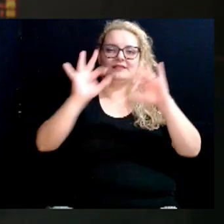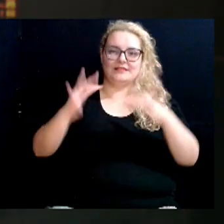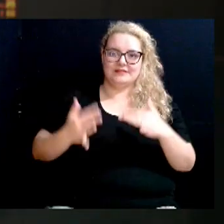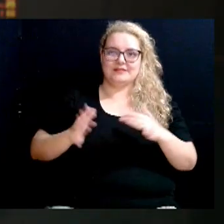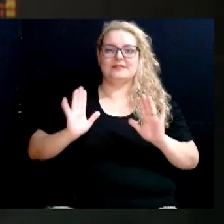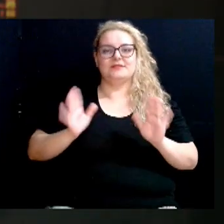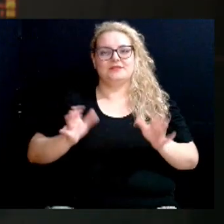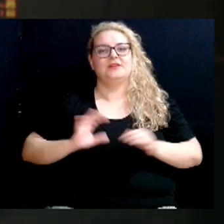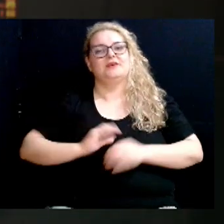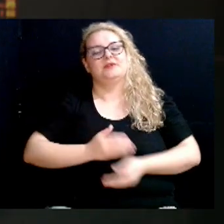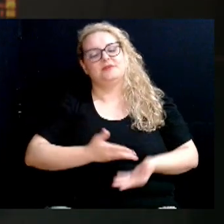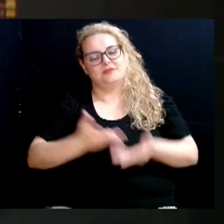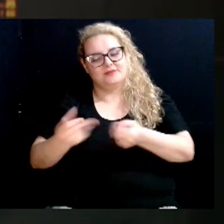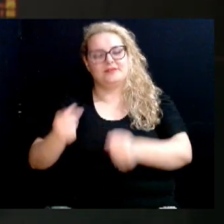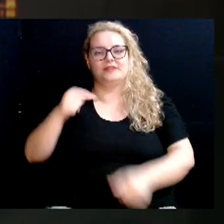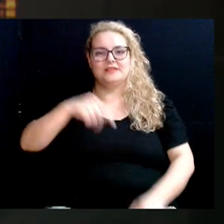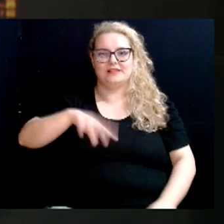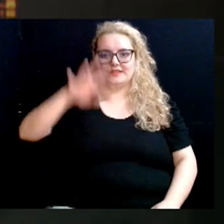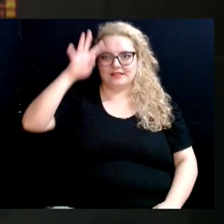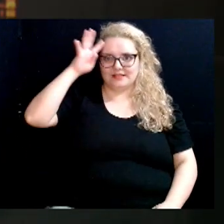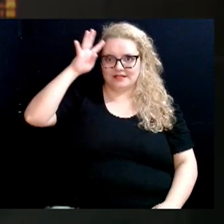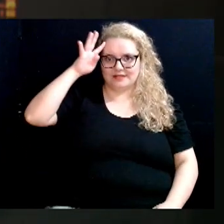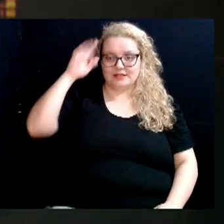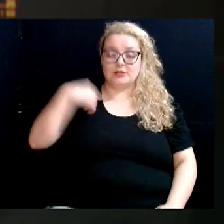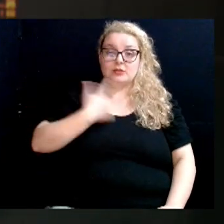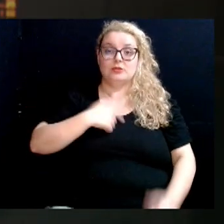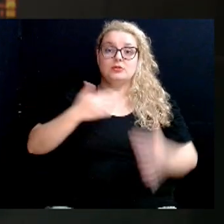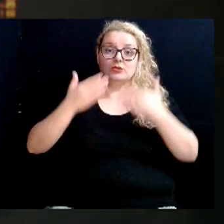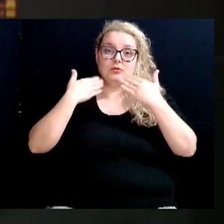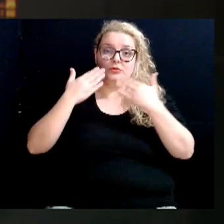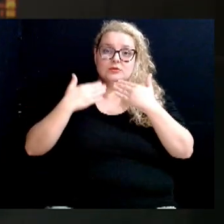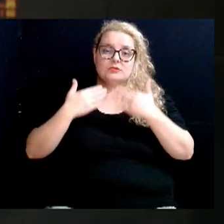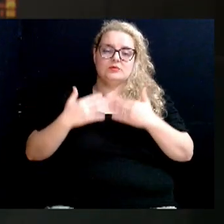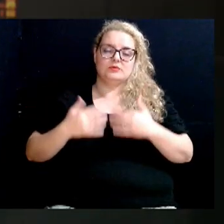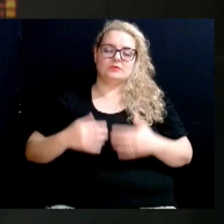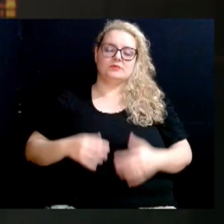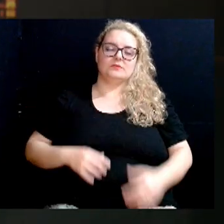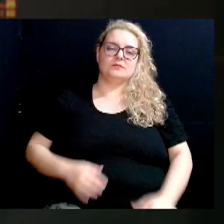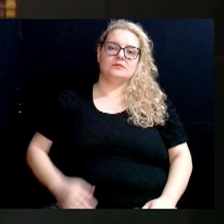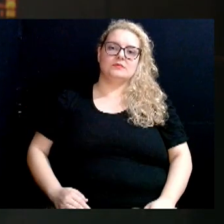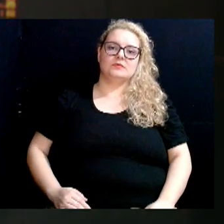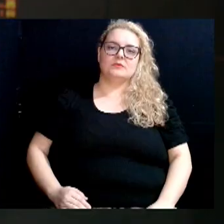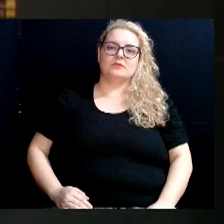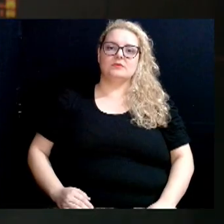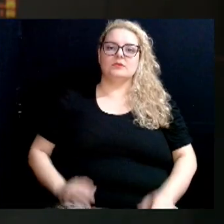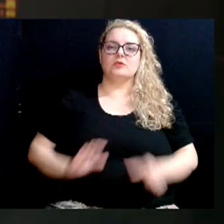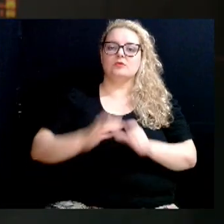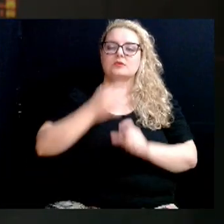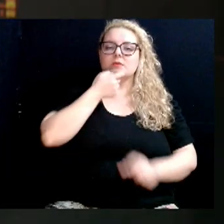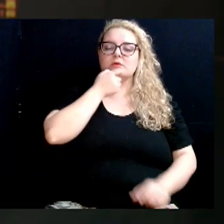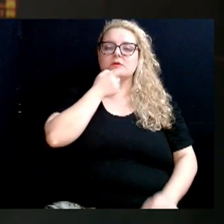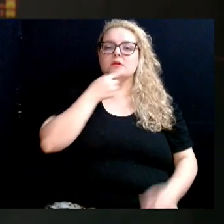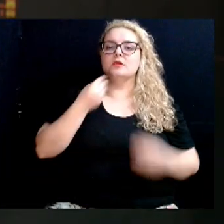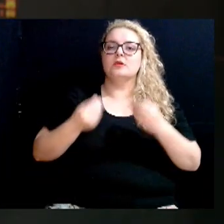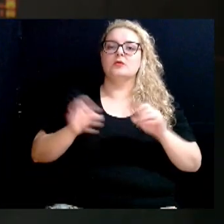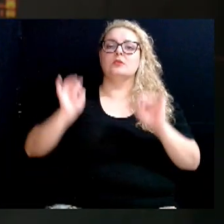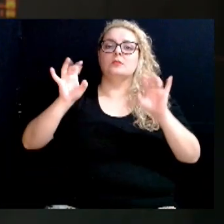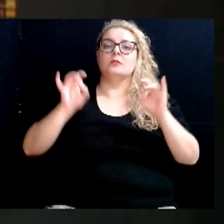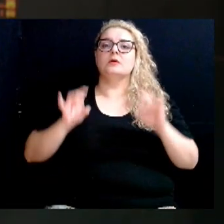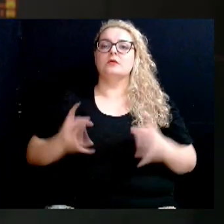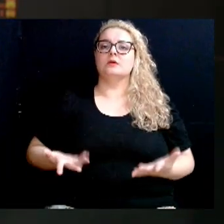porque nesta quarta-feira nós vamos falar sobre situationship, como nos tornamos especialistas em